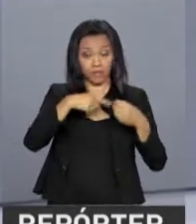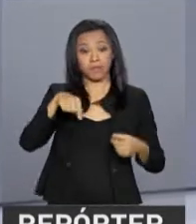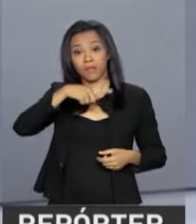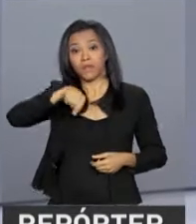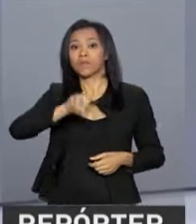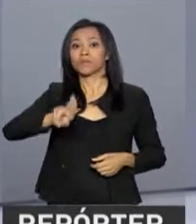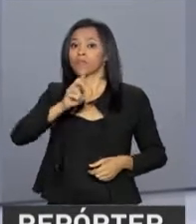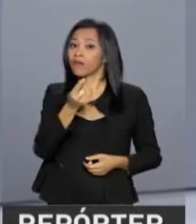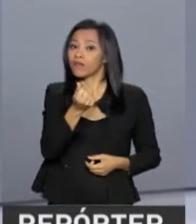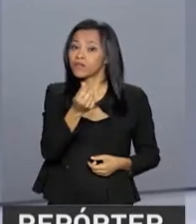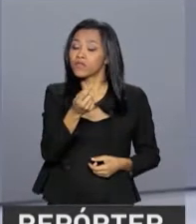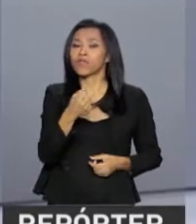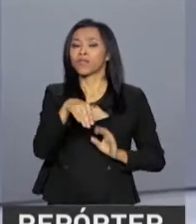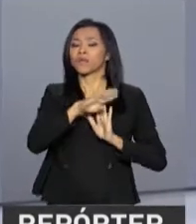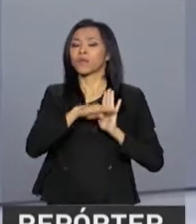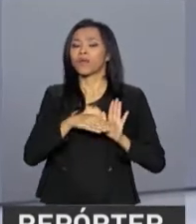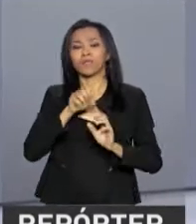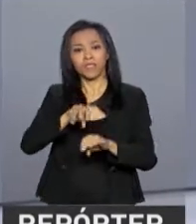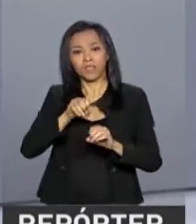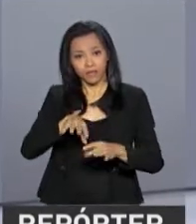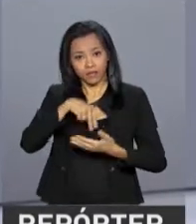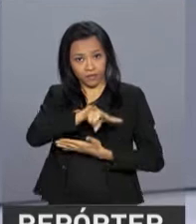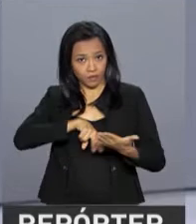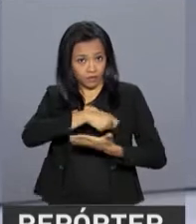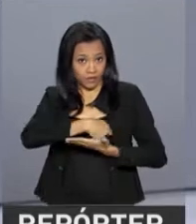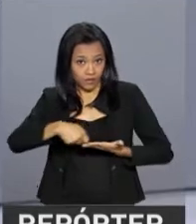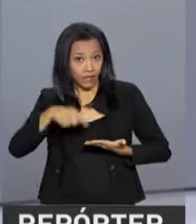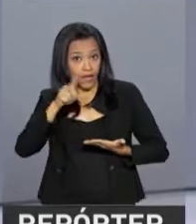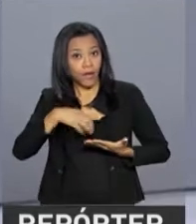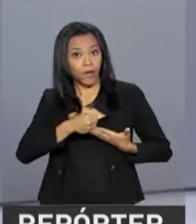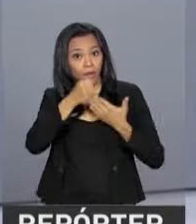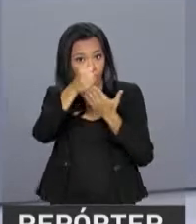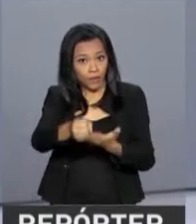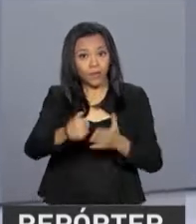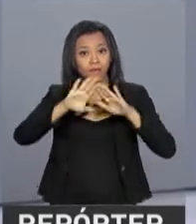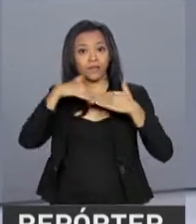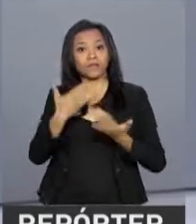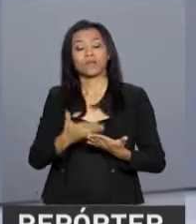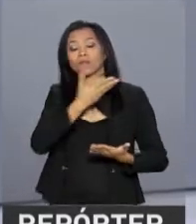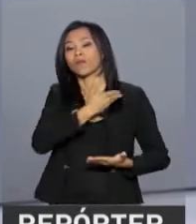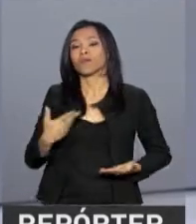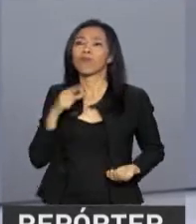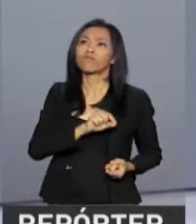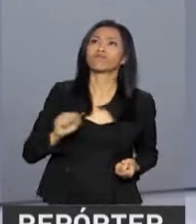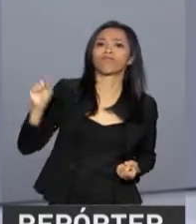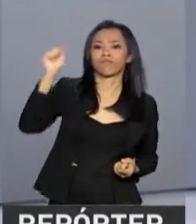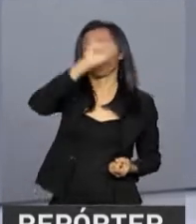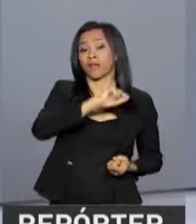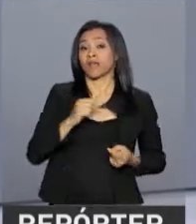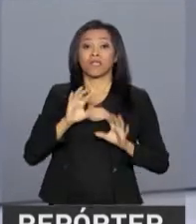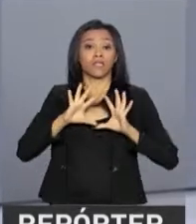alfabetização o programa foi criado pelo mec para apoiar escolas no processo de alfabetização dos alunos de todas as turmas do